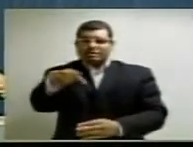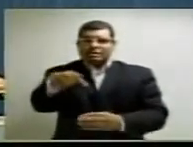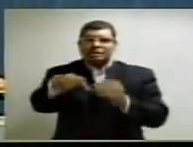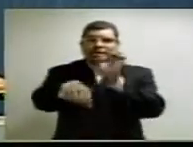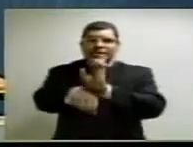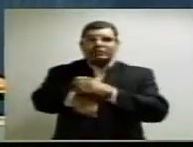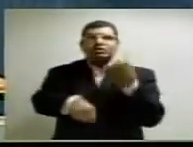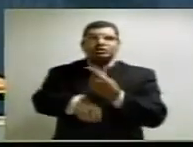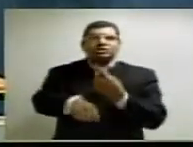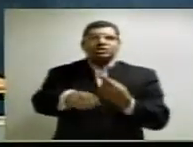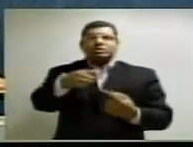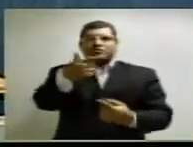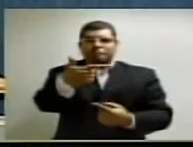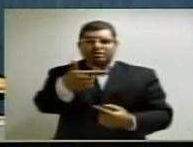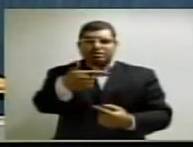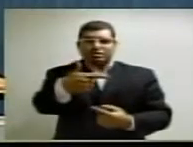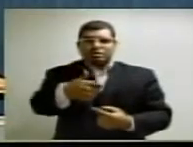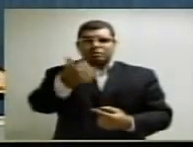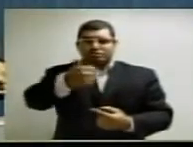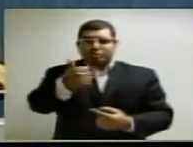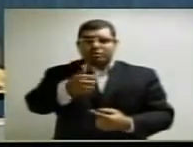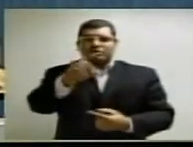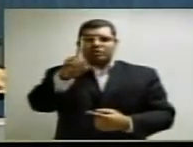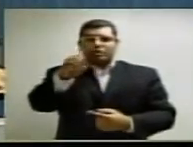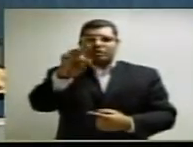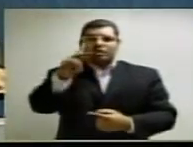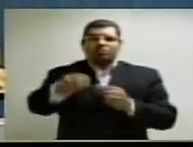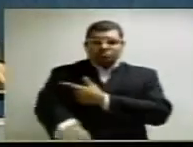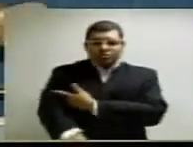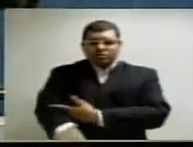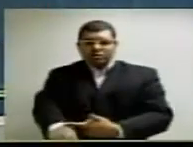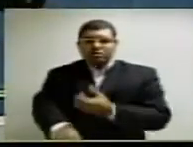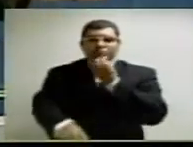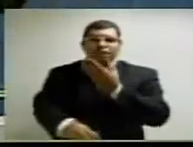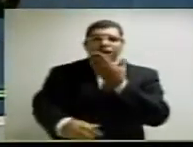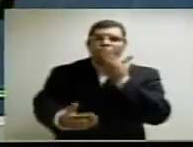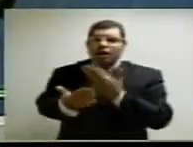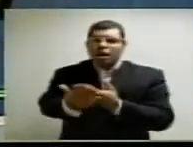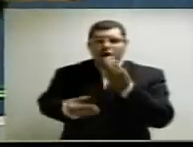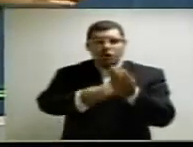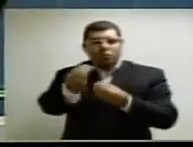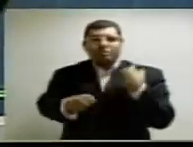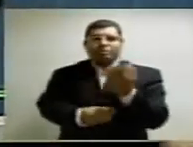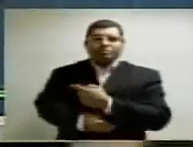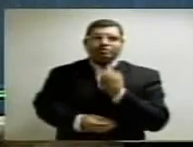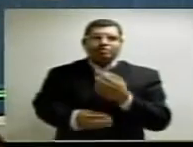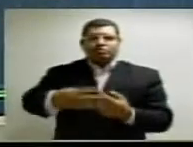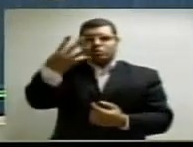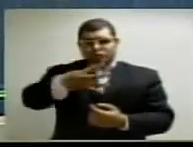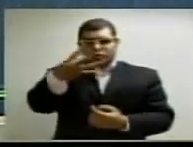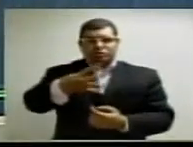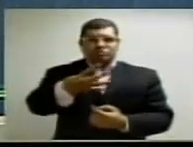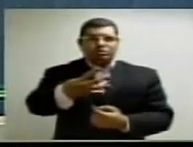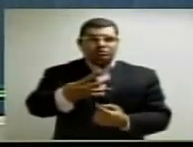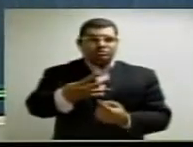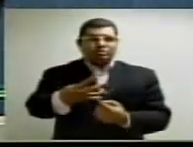federação, nós somos o 21º IDH em educação. Por incrível que pareça, nós somos o 4º